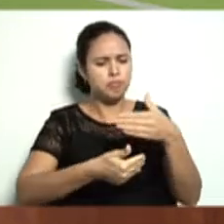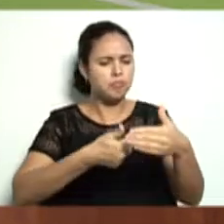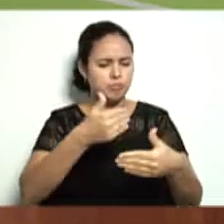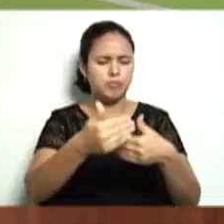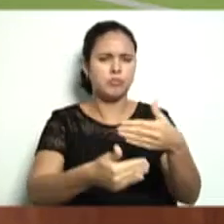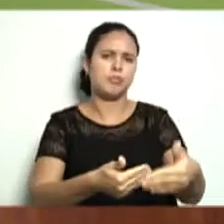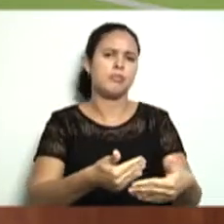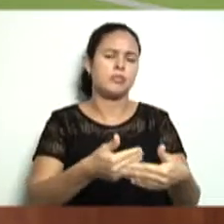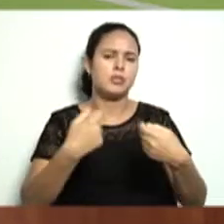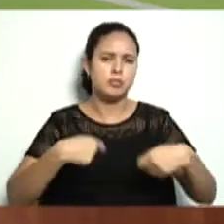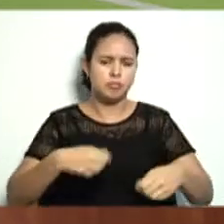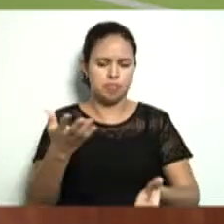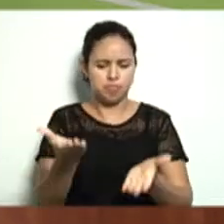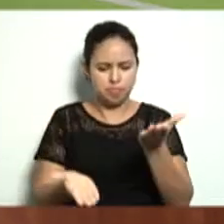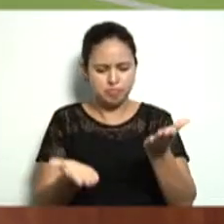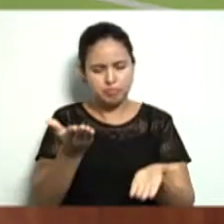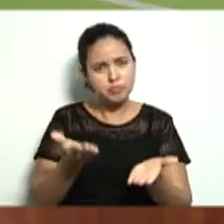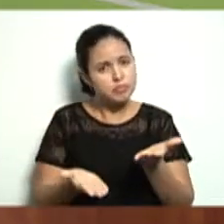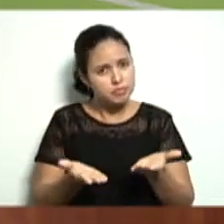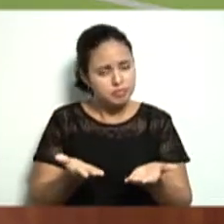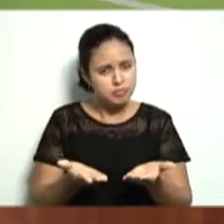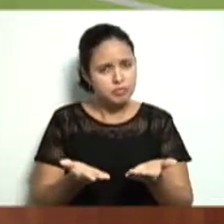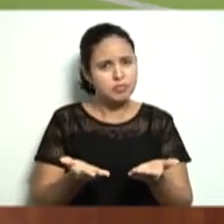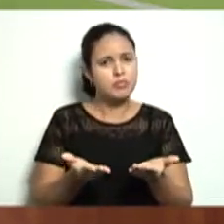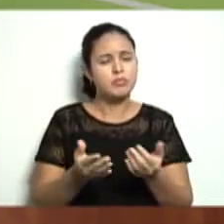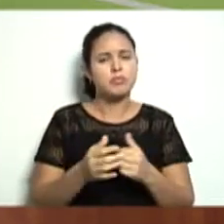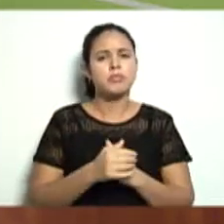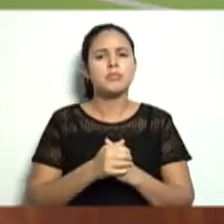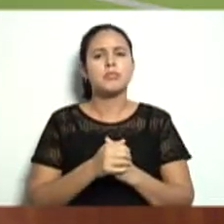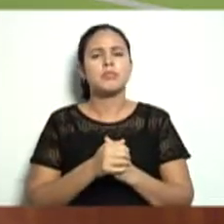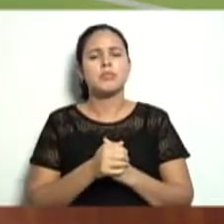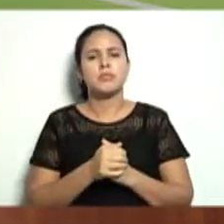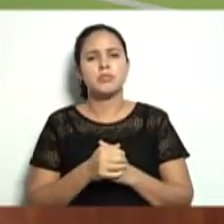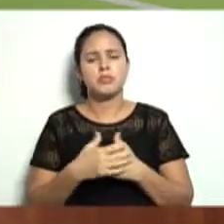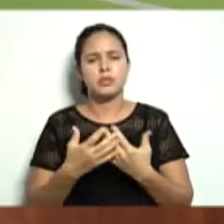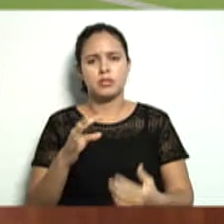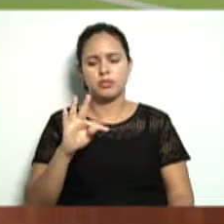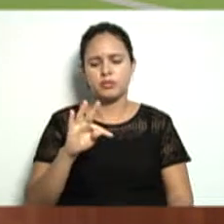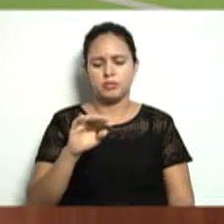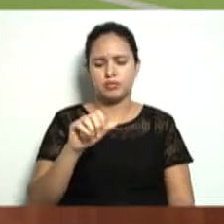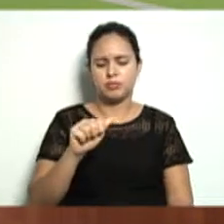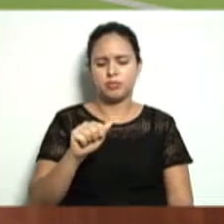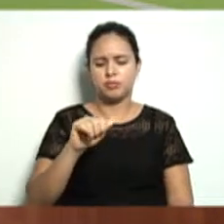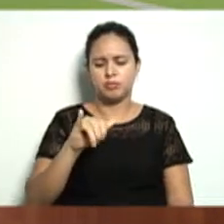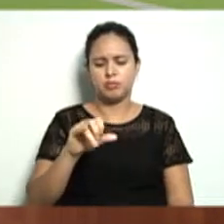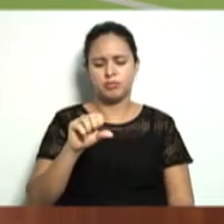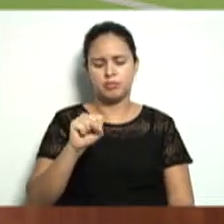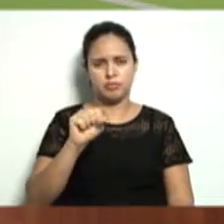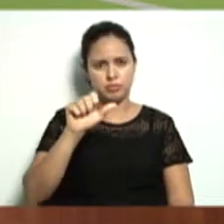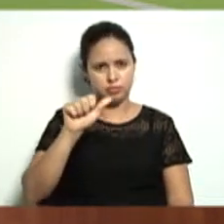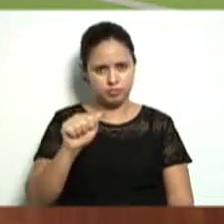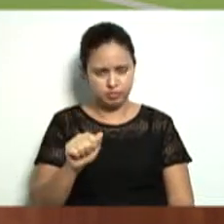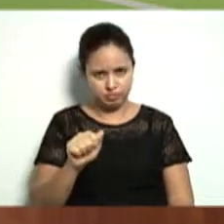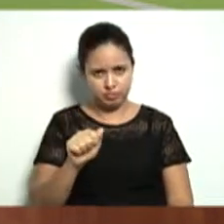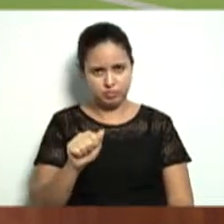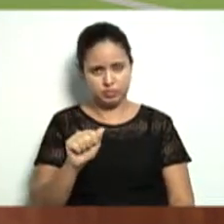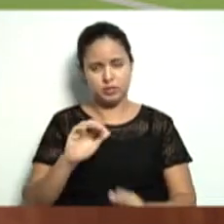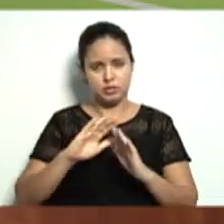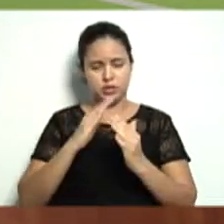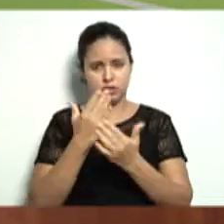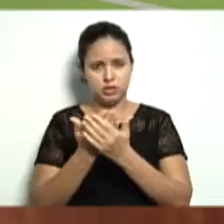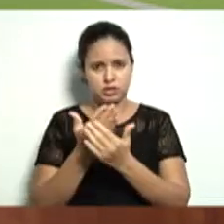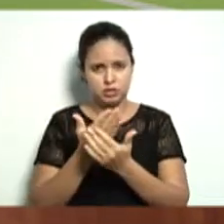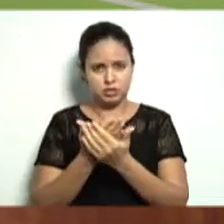aí precisa ter esse equilíbrio, no caso. A Thaisa também, não, essa é da escola